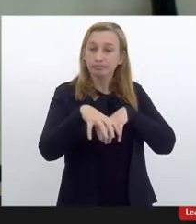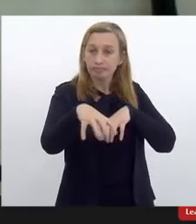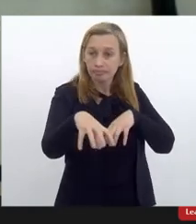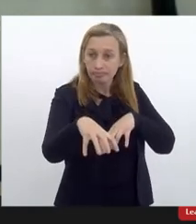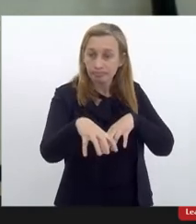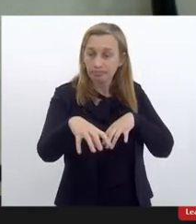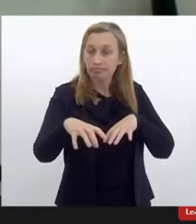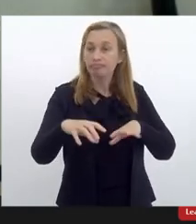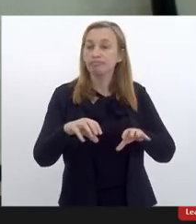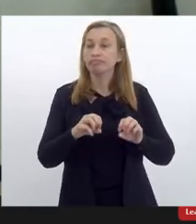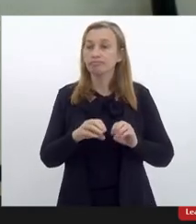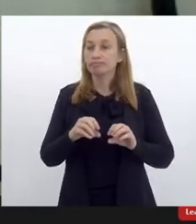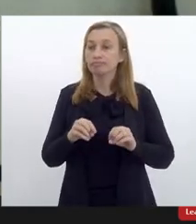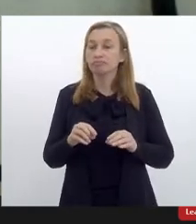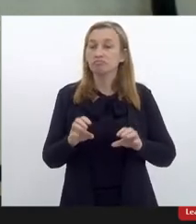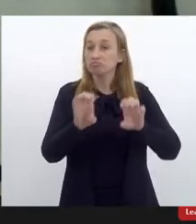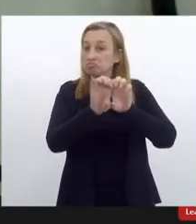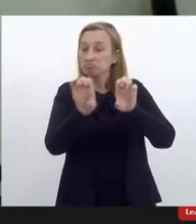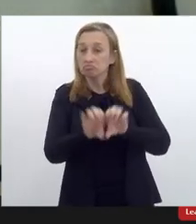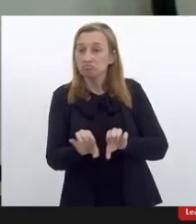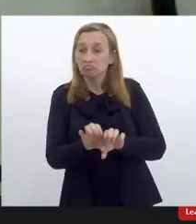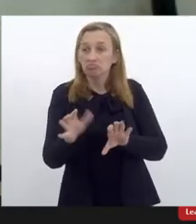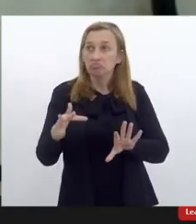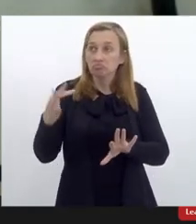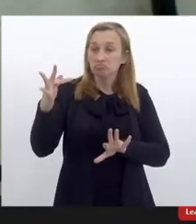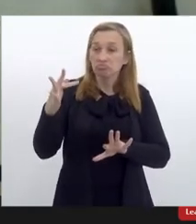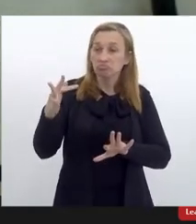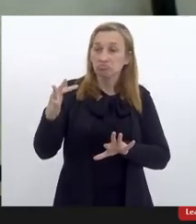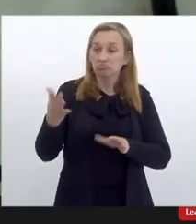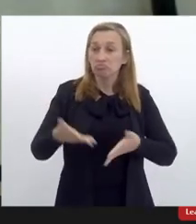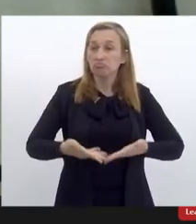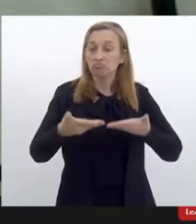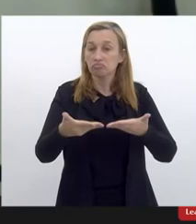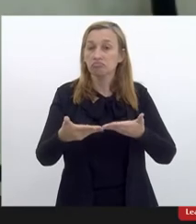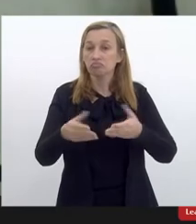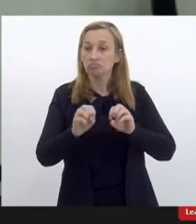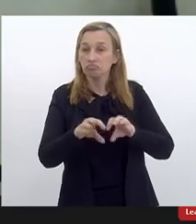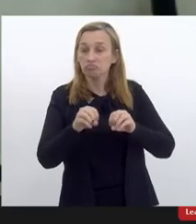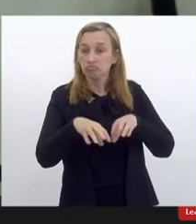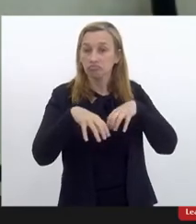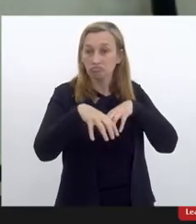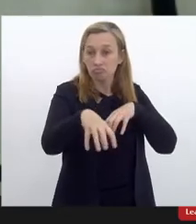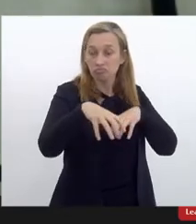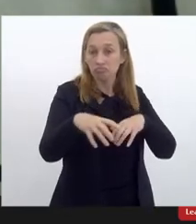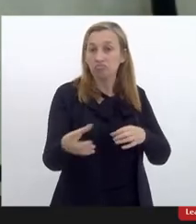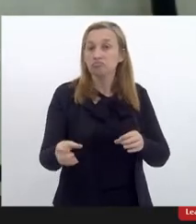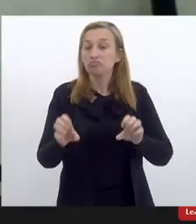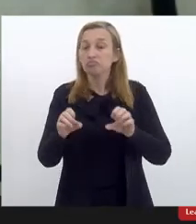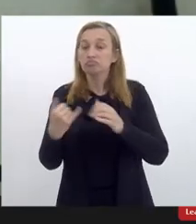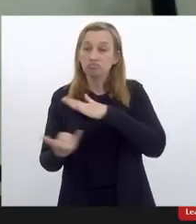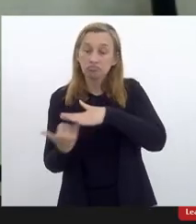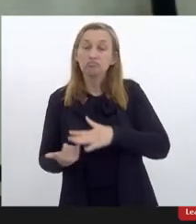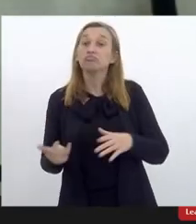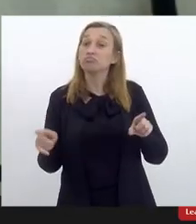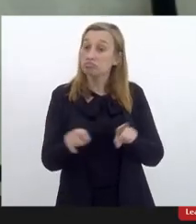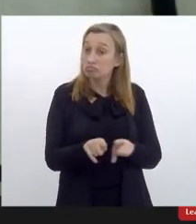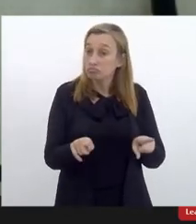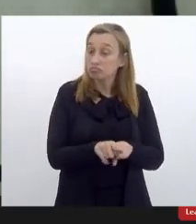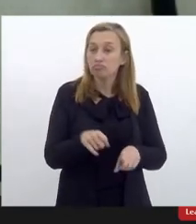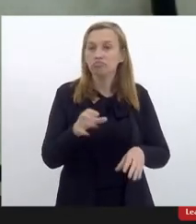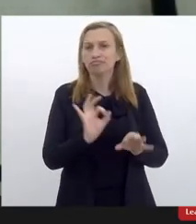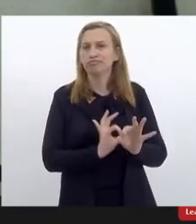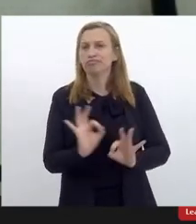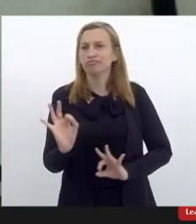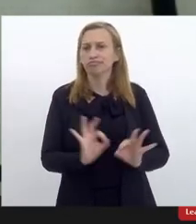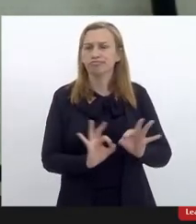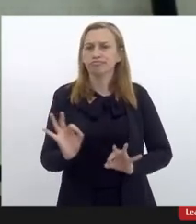sem nenhuma estrutura prévia para uma oferta de um ensino remoto na instituição, e muito menos a